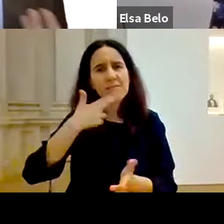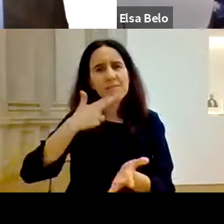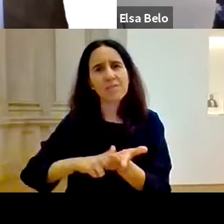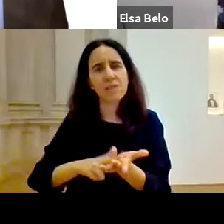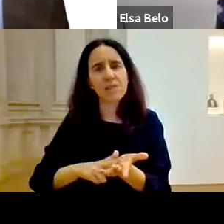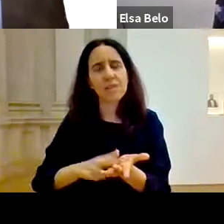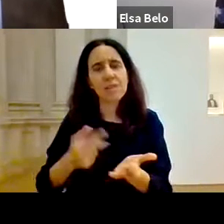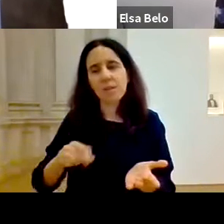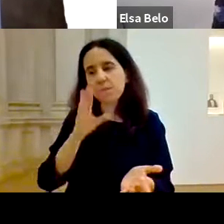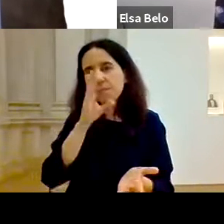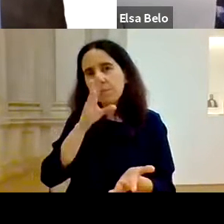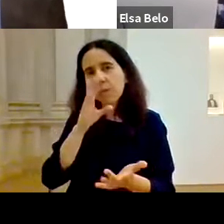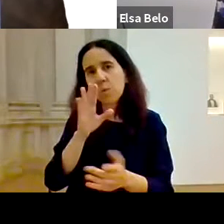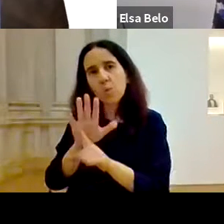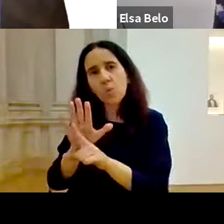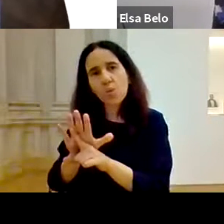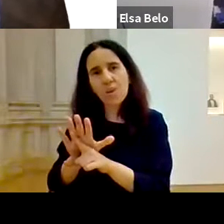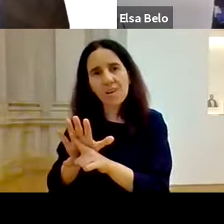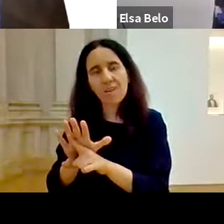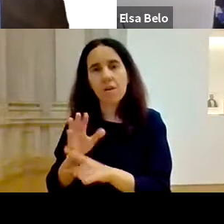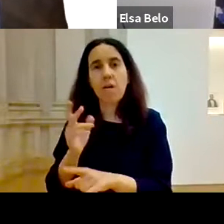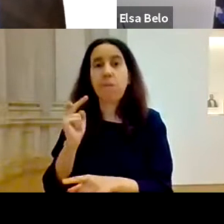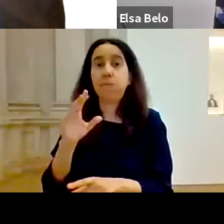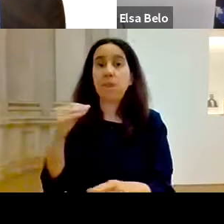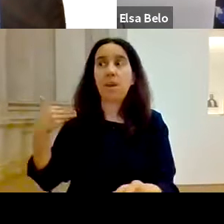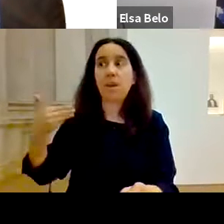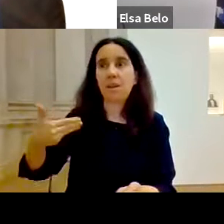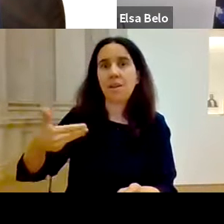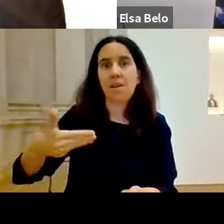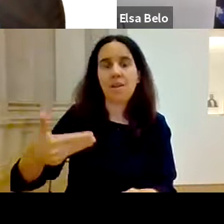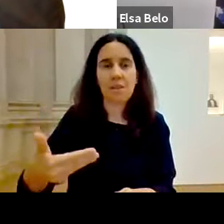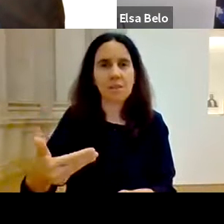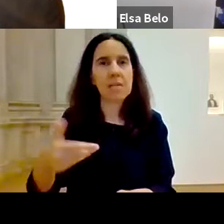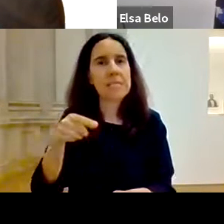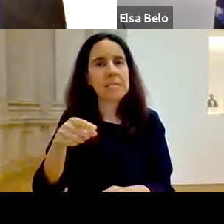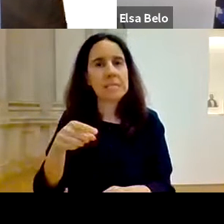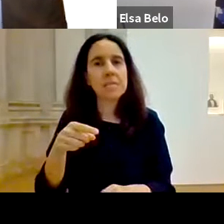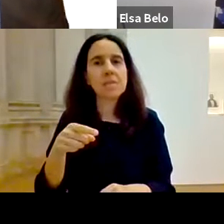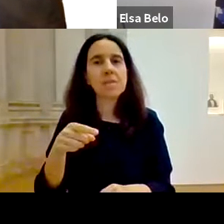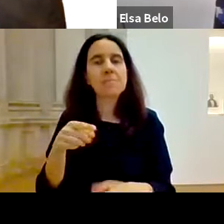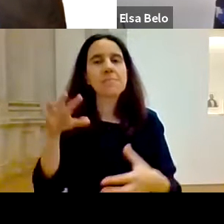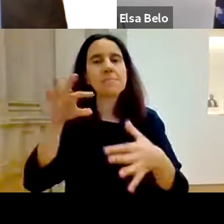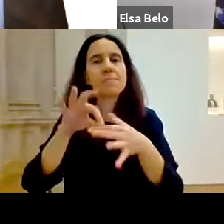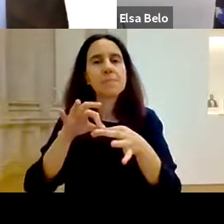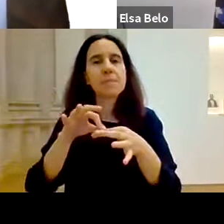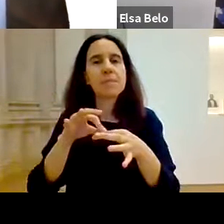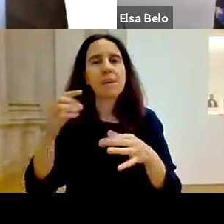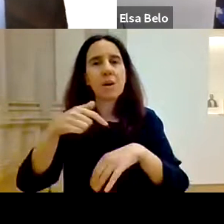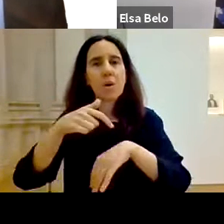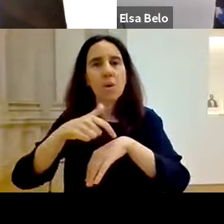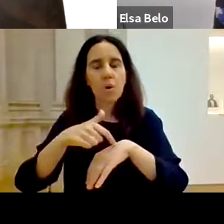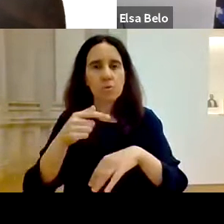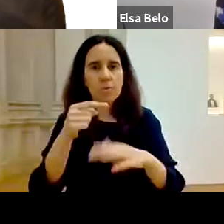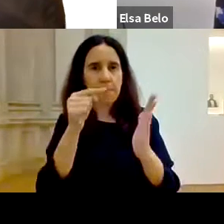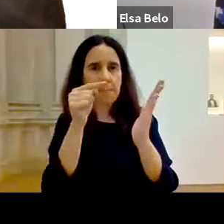uma cultura de muitas décadas de que isto tem que coabitar com o relógio de ponto e com a pessoa